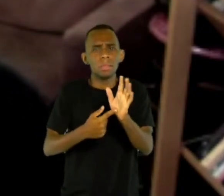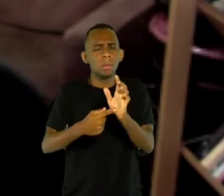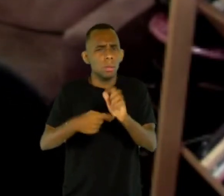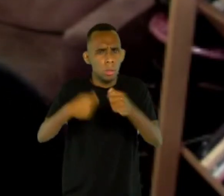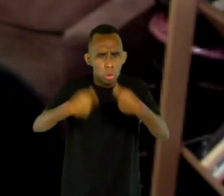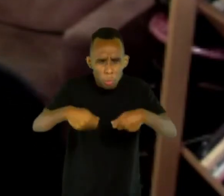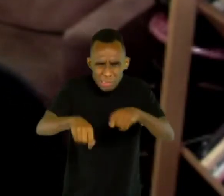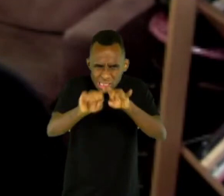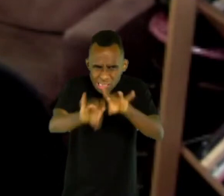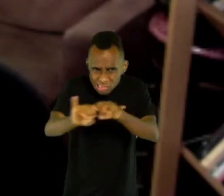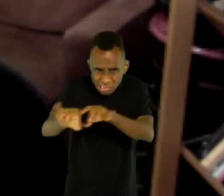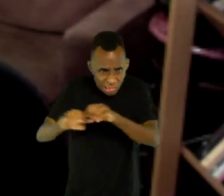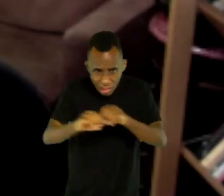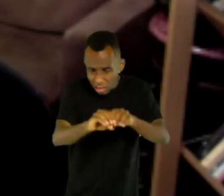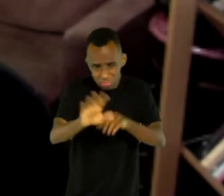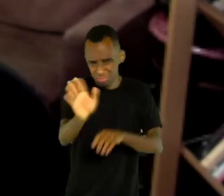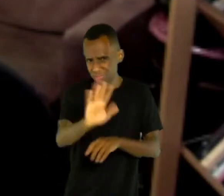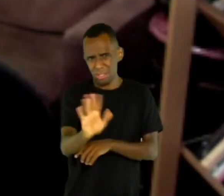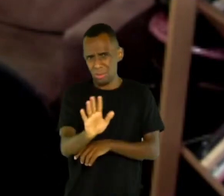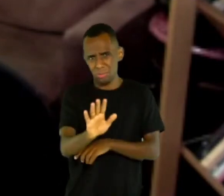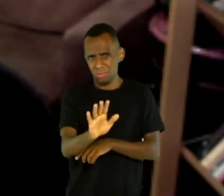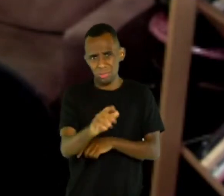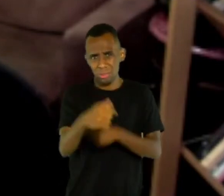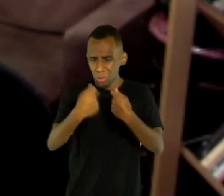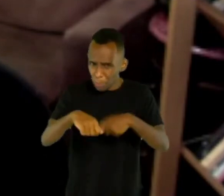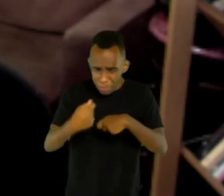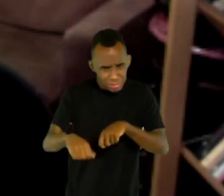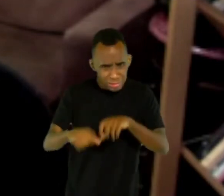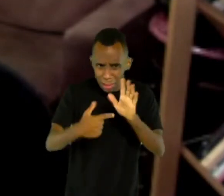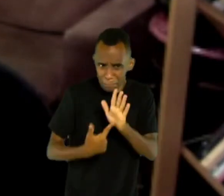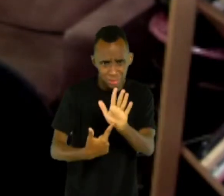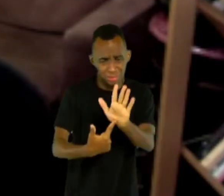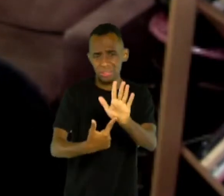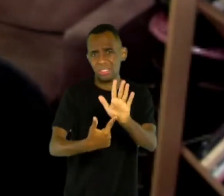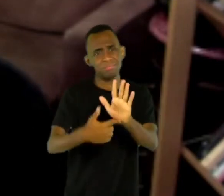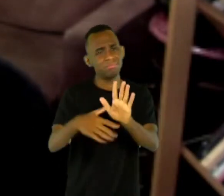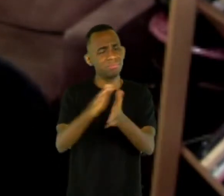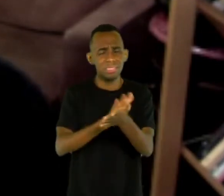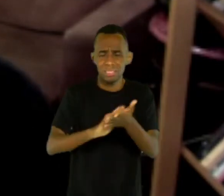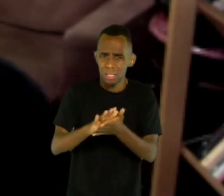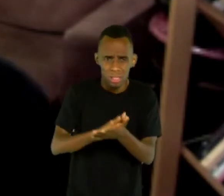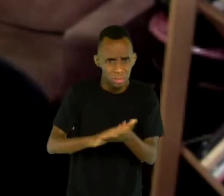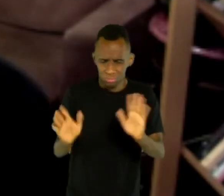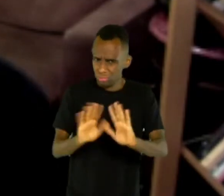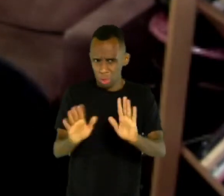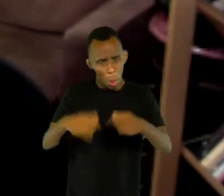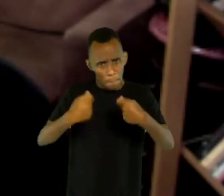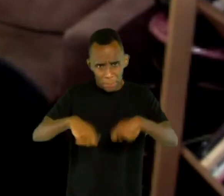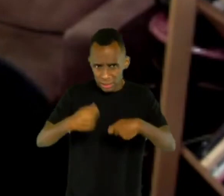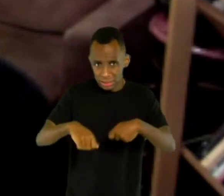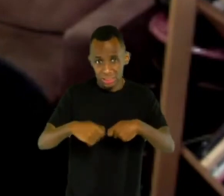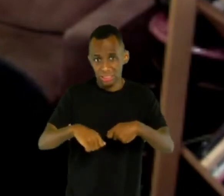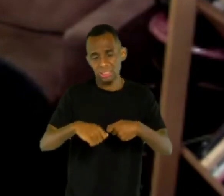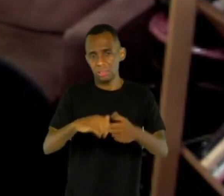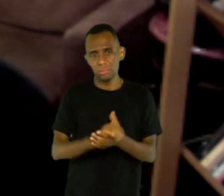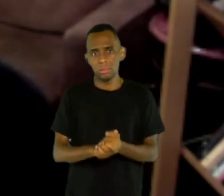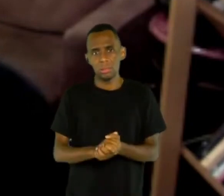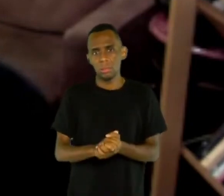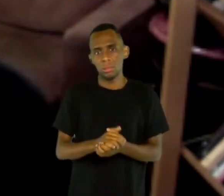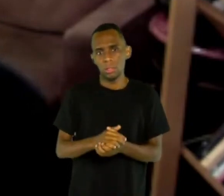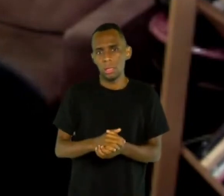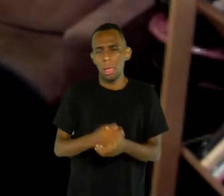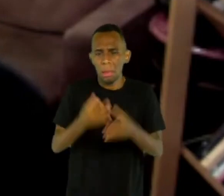coisas. Elas não precisam de ser explicitadas. Você não precisa de fazer a alfabetização do racismo